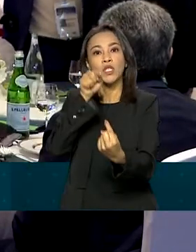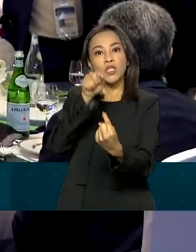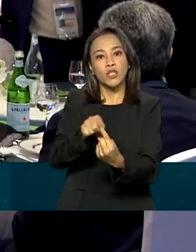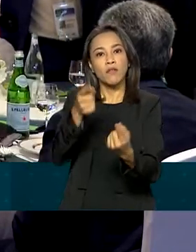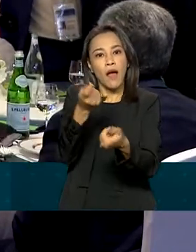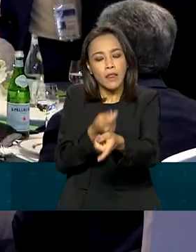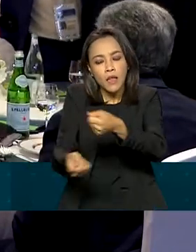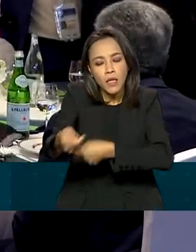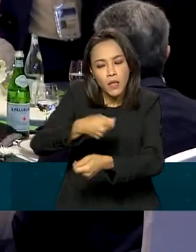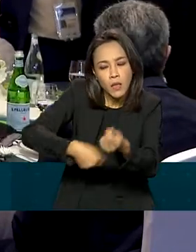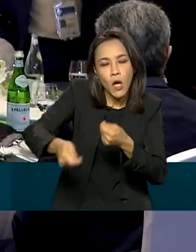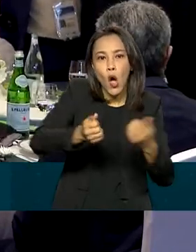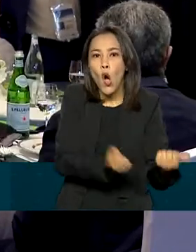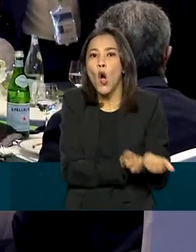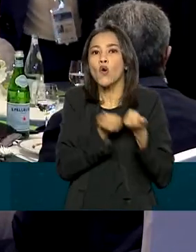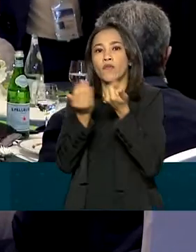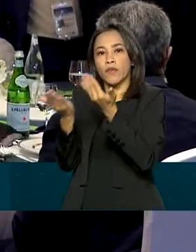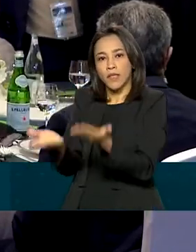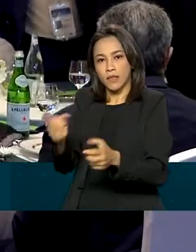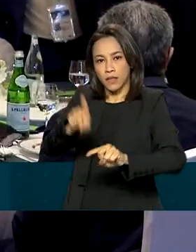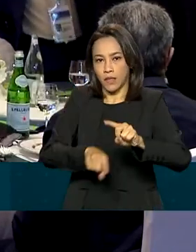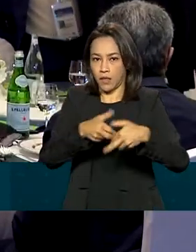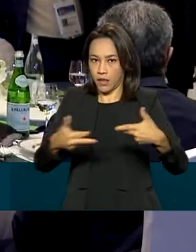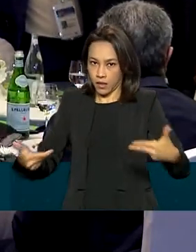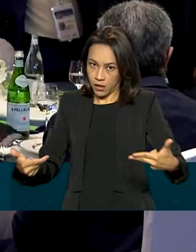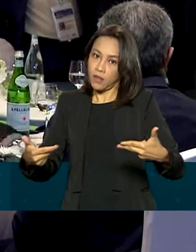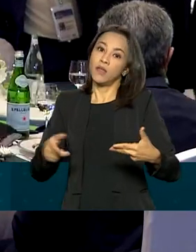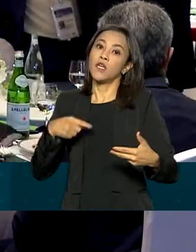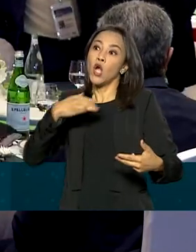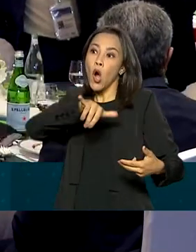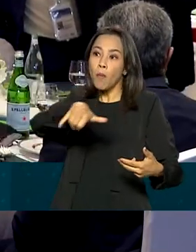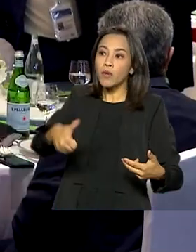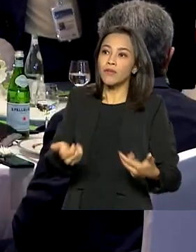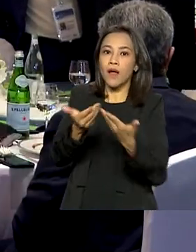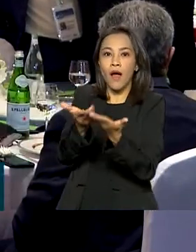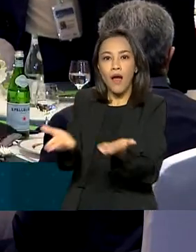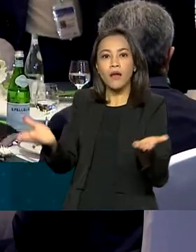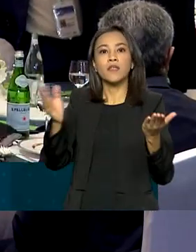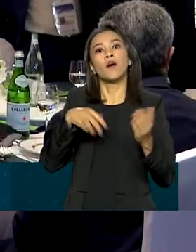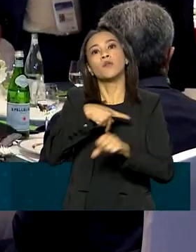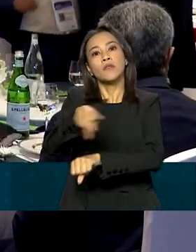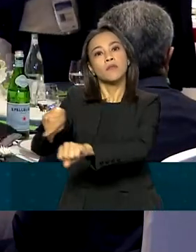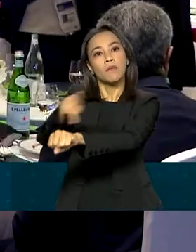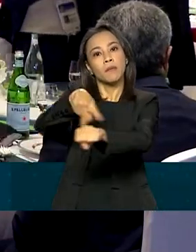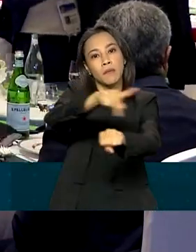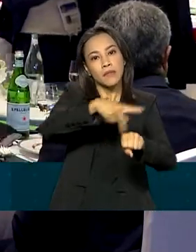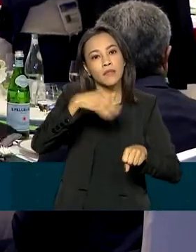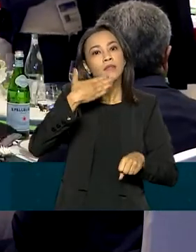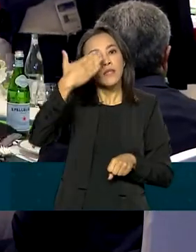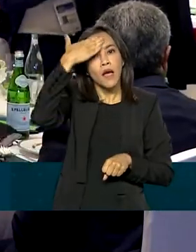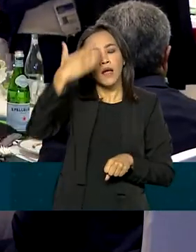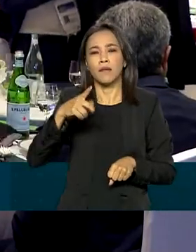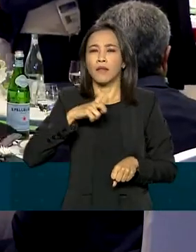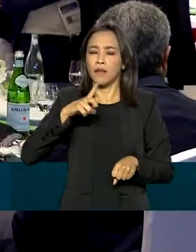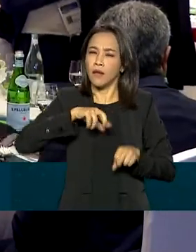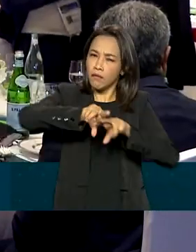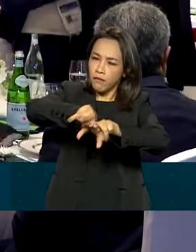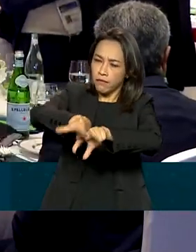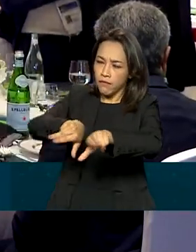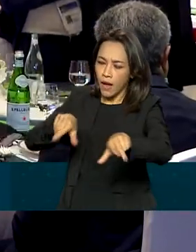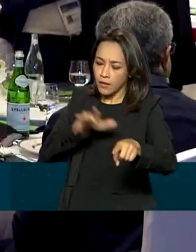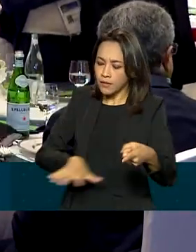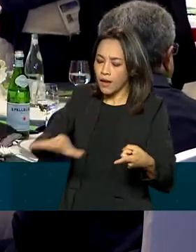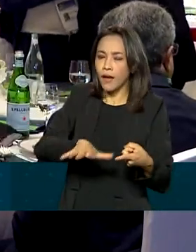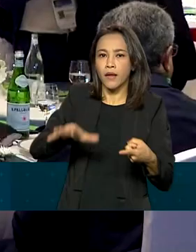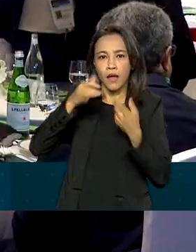negócios, oferecer os nossos produtos e oportunidades ao mundo árabe. Estão sendo contemplados diversos setores,